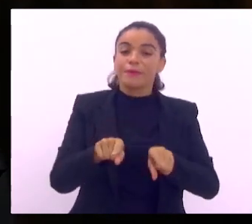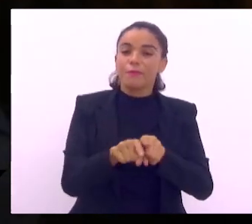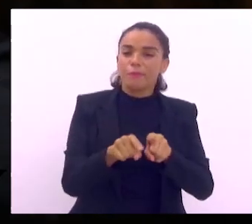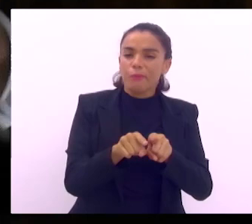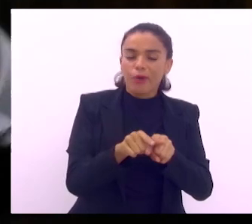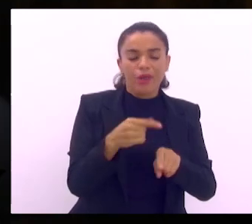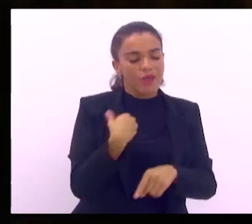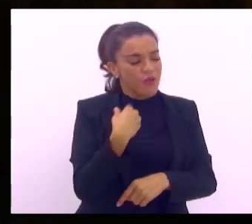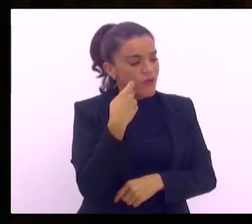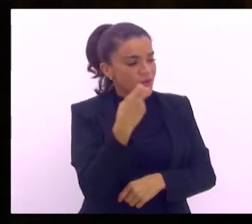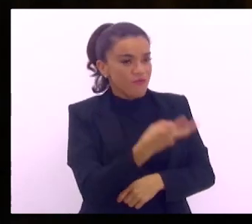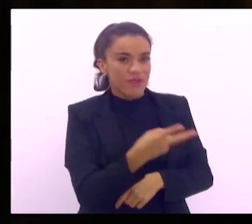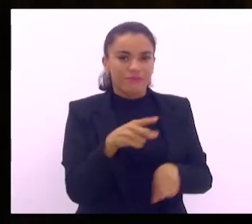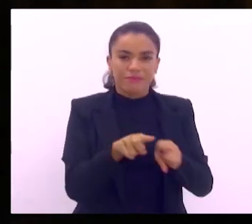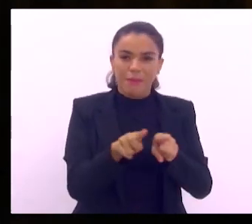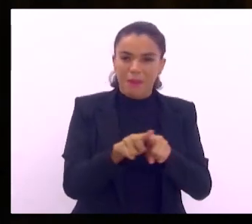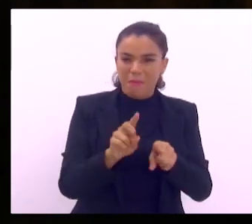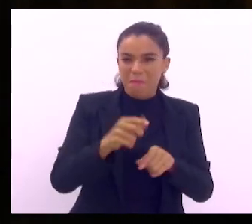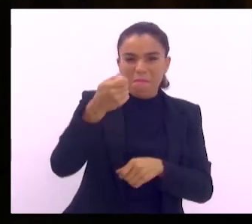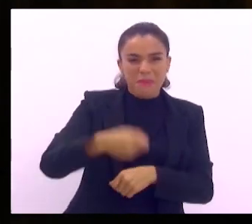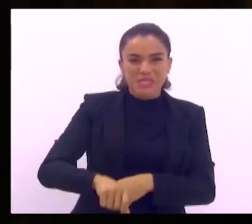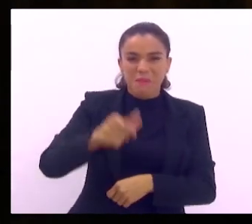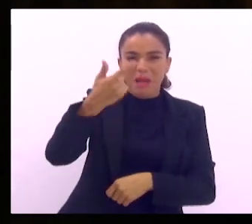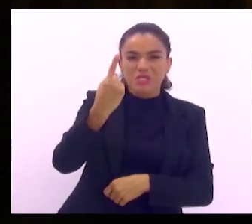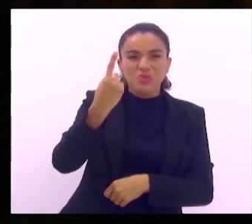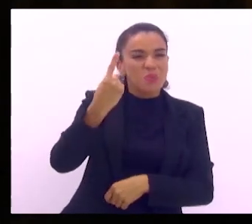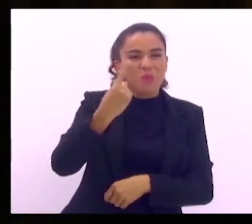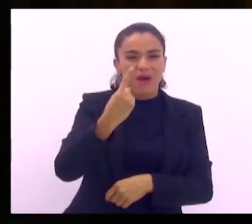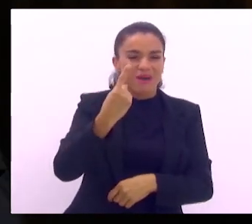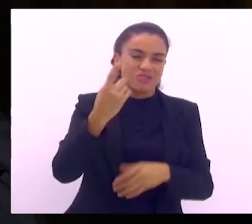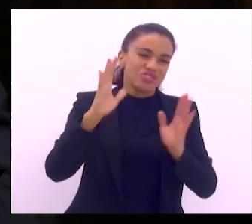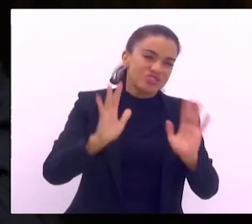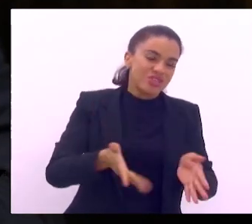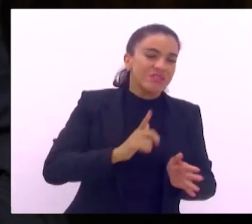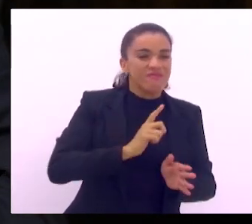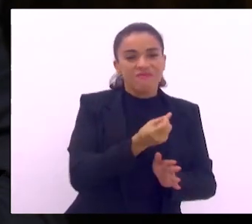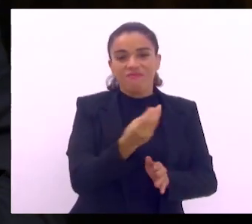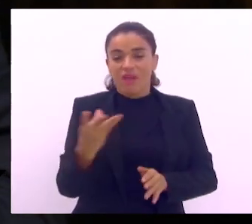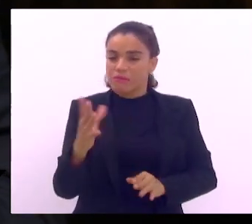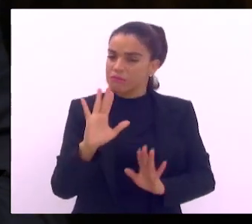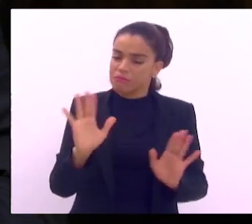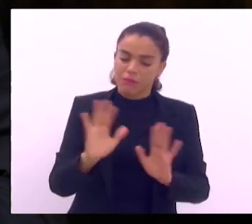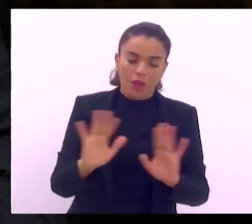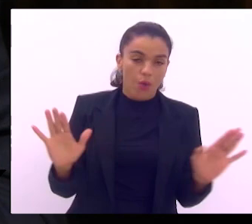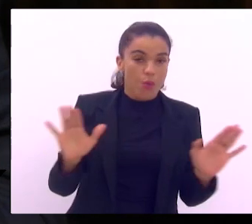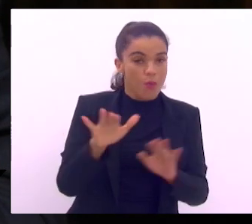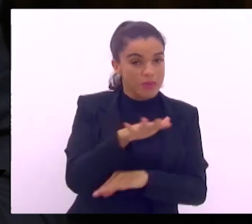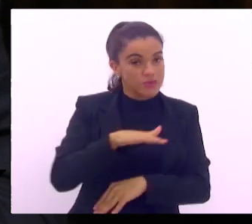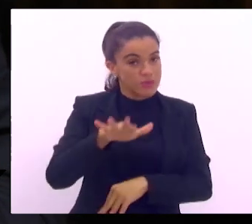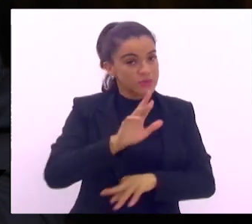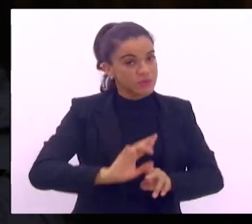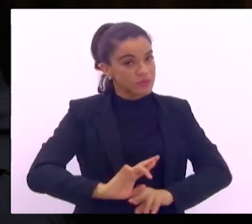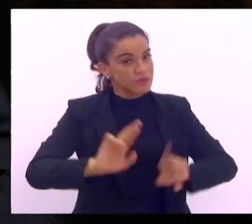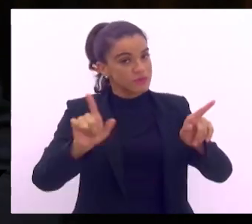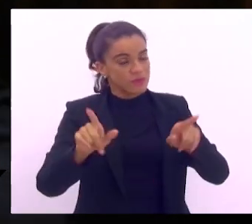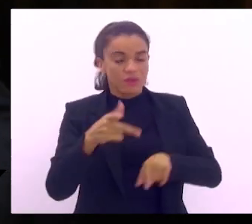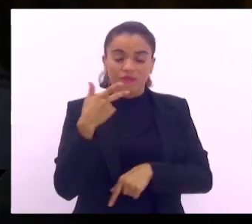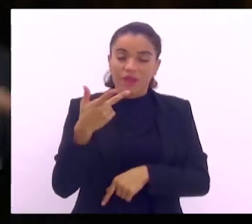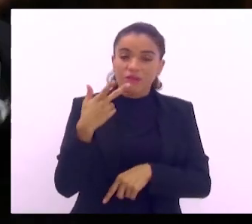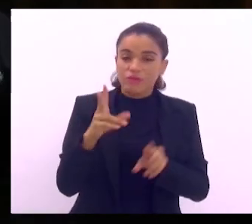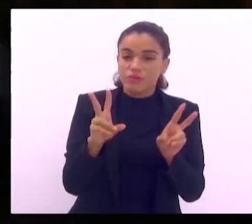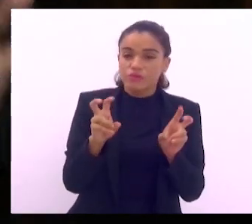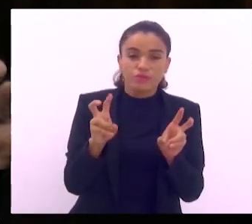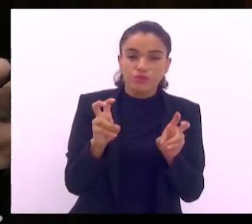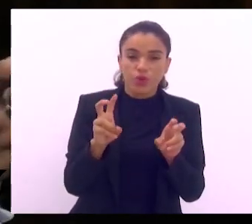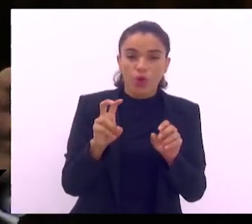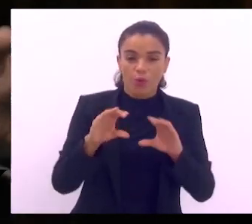últimas semanas, não precisa de mais uma pista no Rio, já tem várias. Não, nós estamos falando de uma situação completamente diferente. Nós estamos falando